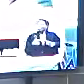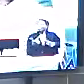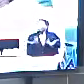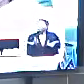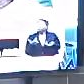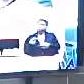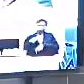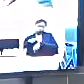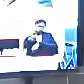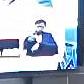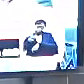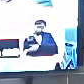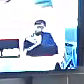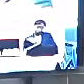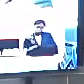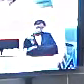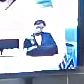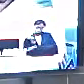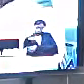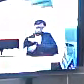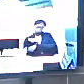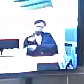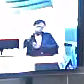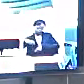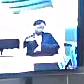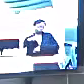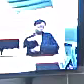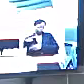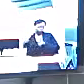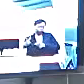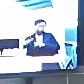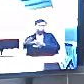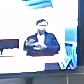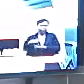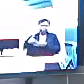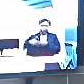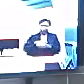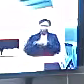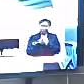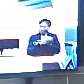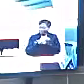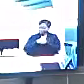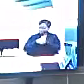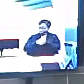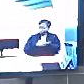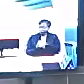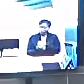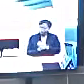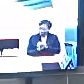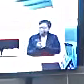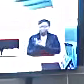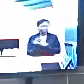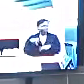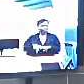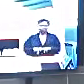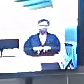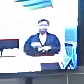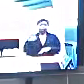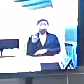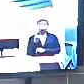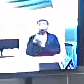tem partir de 10 pra frente não tem e eu tenho feito esse percurso tem um ano que eu estou indo pra cidade